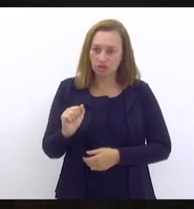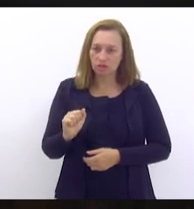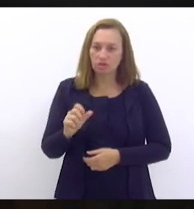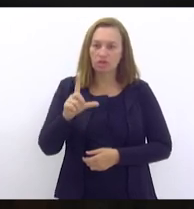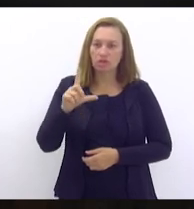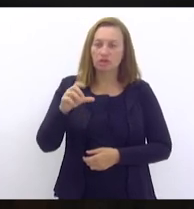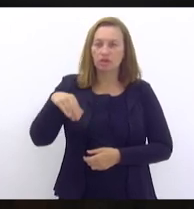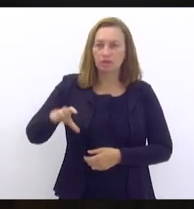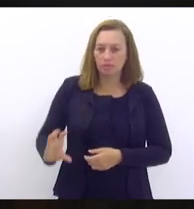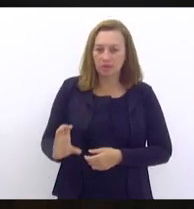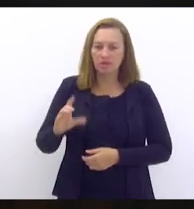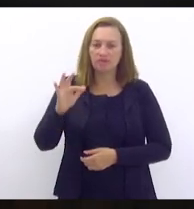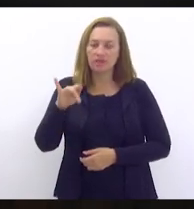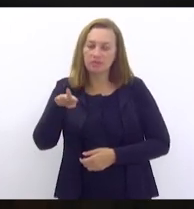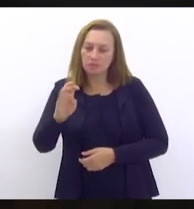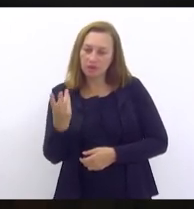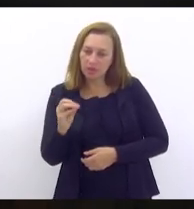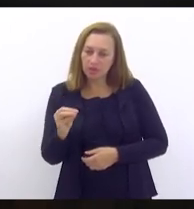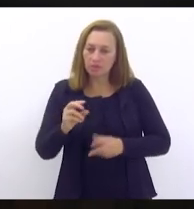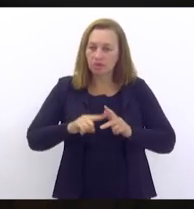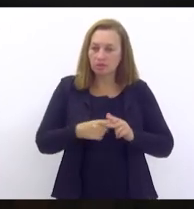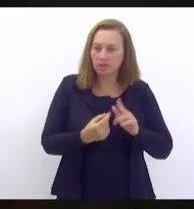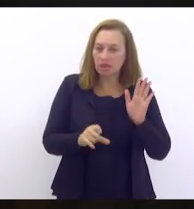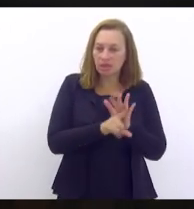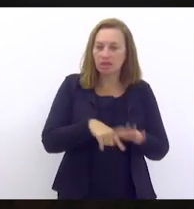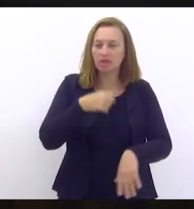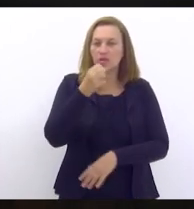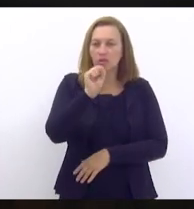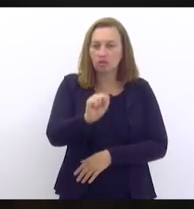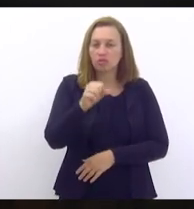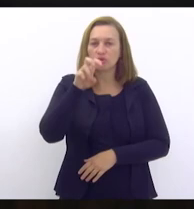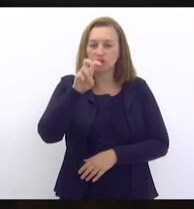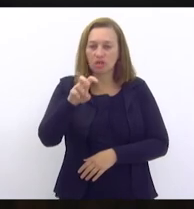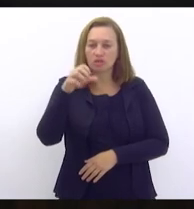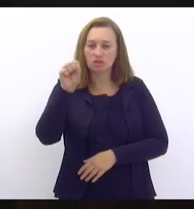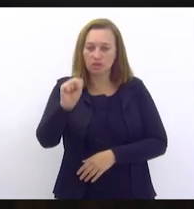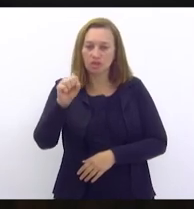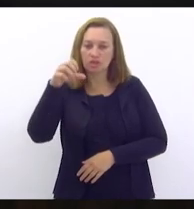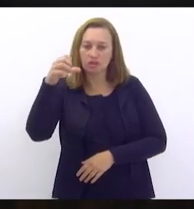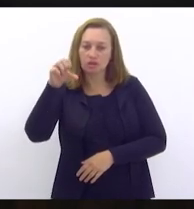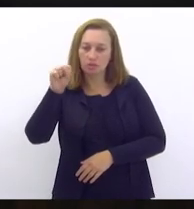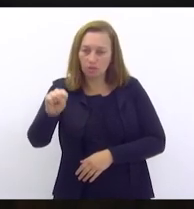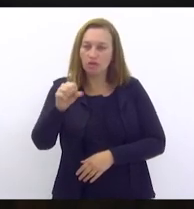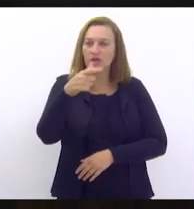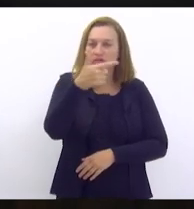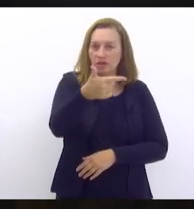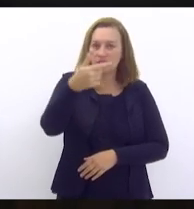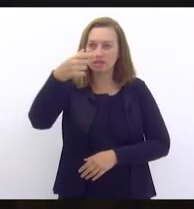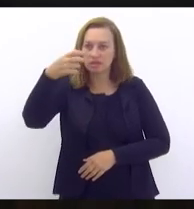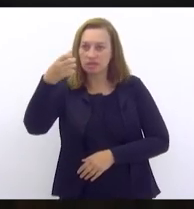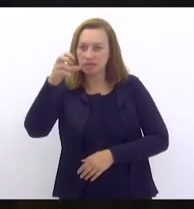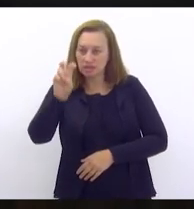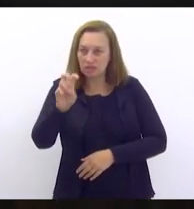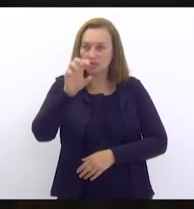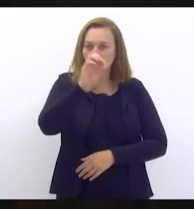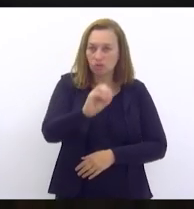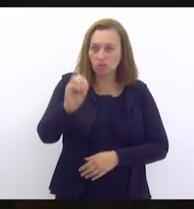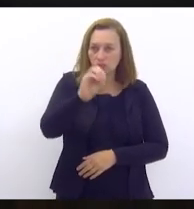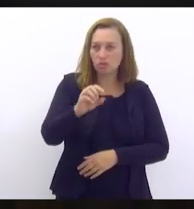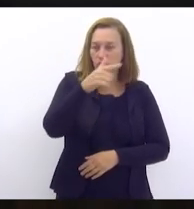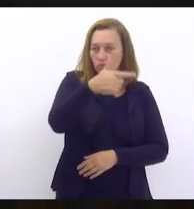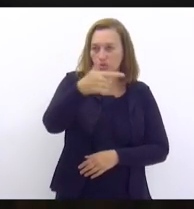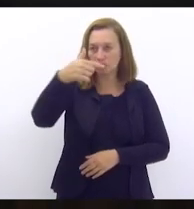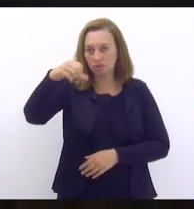Carlos Mink, Felipinho Raves, que altera a lei 8.588, de 25 de outubro de 2019, que dispõe